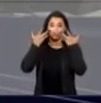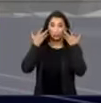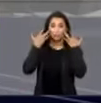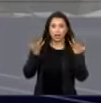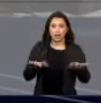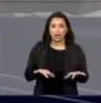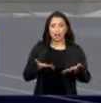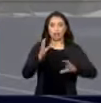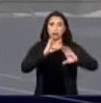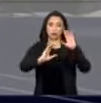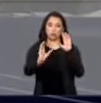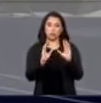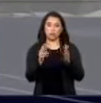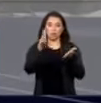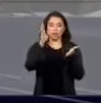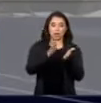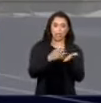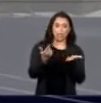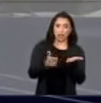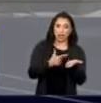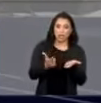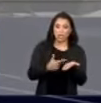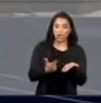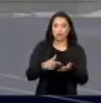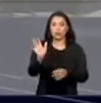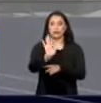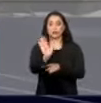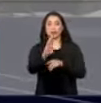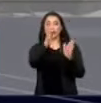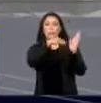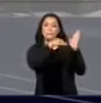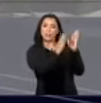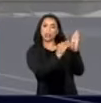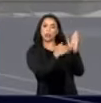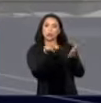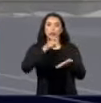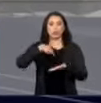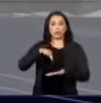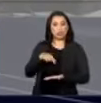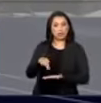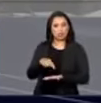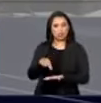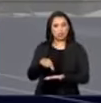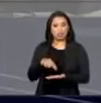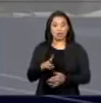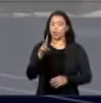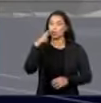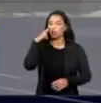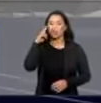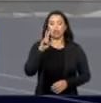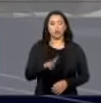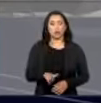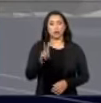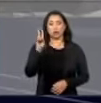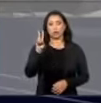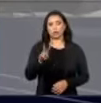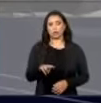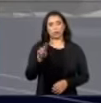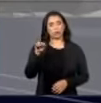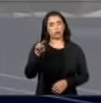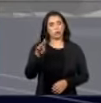pela literatura, pelo cinema, pela pintura, pela dança. Nunca vi a história de